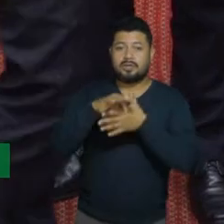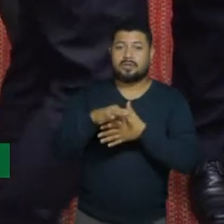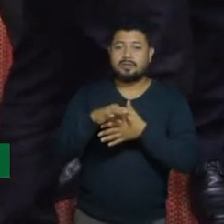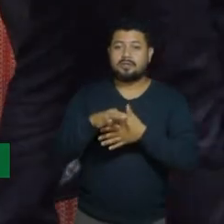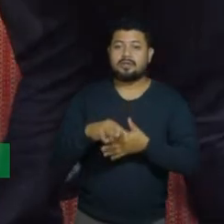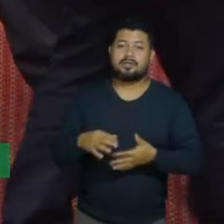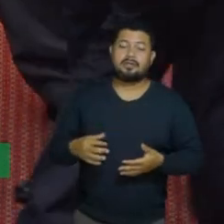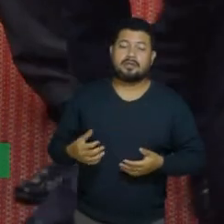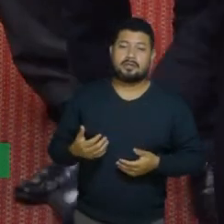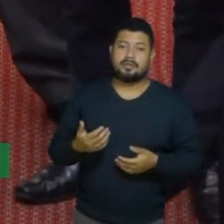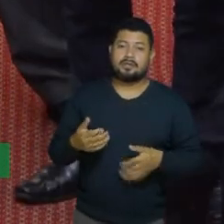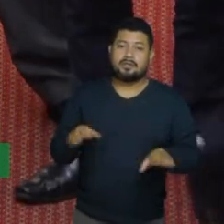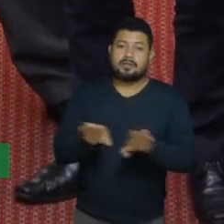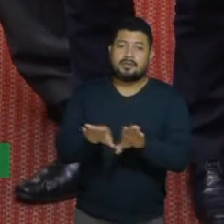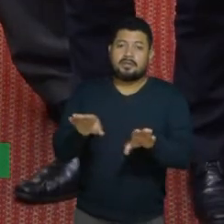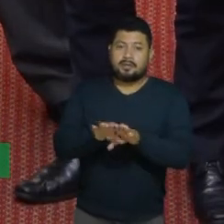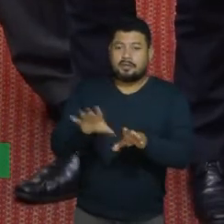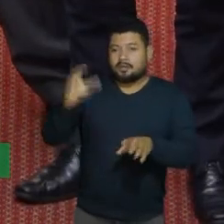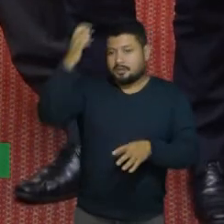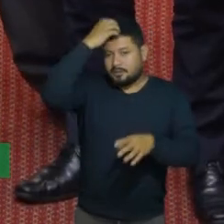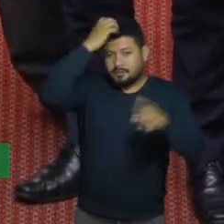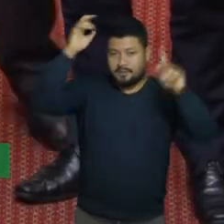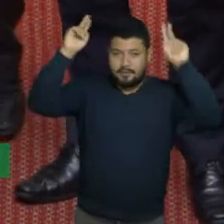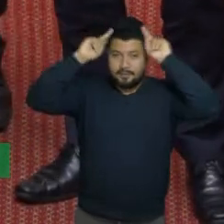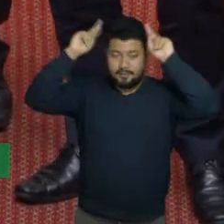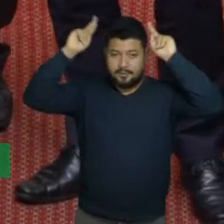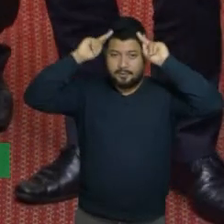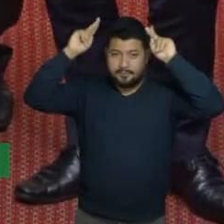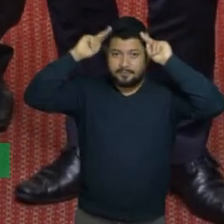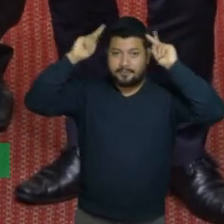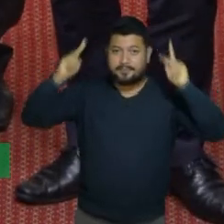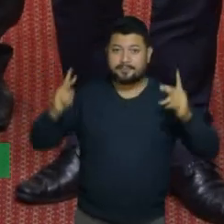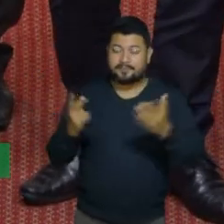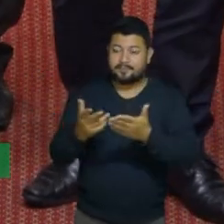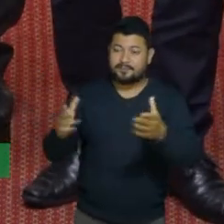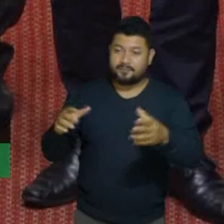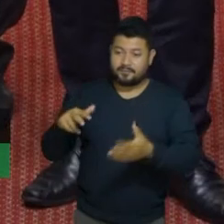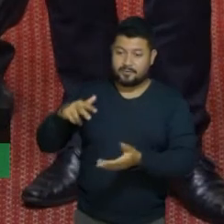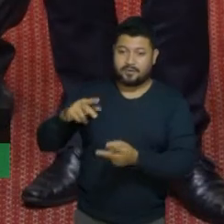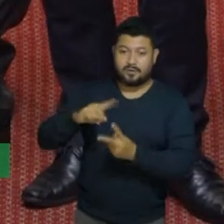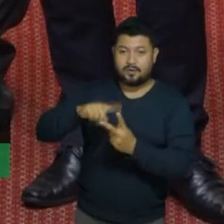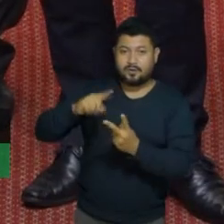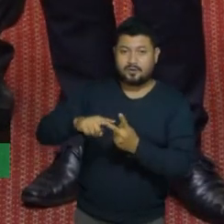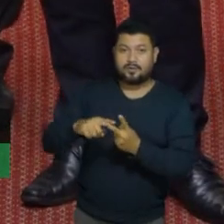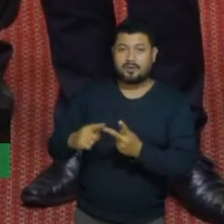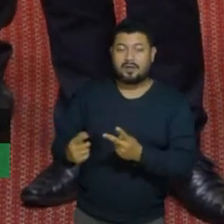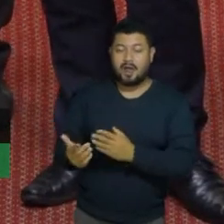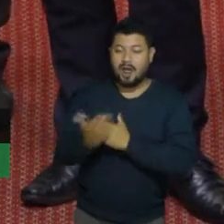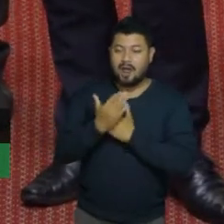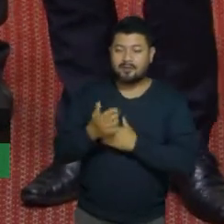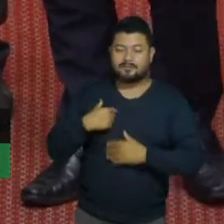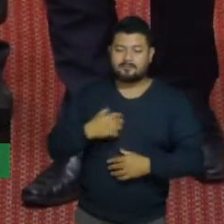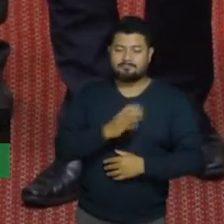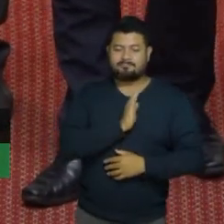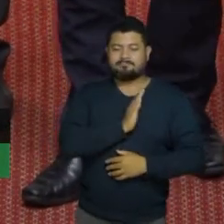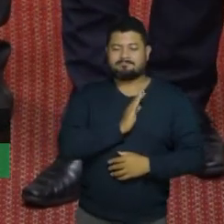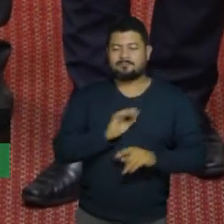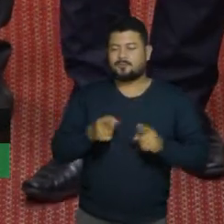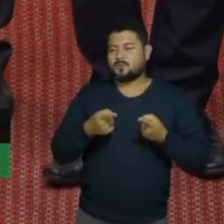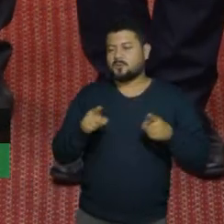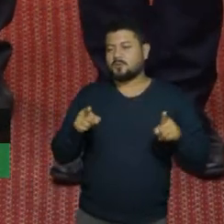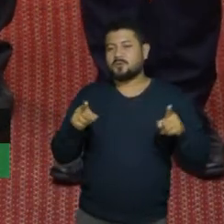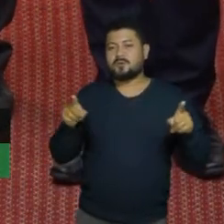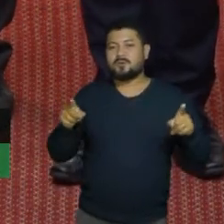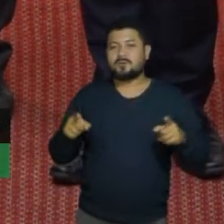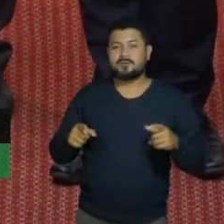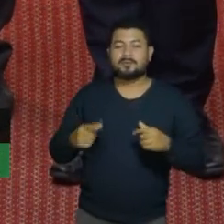a essa dupla que alegra aí os nossos corações, inclusive no momento de muita tristeza dos nossos irmãos gaúchos,